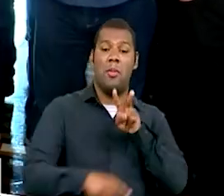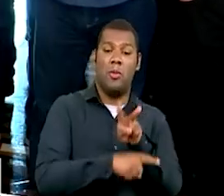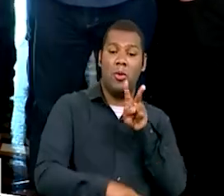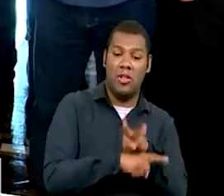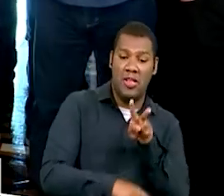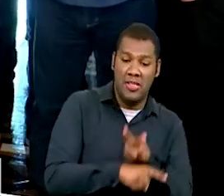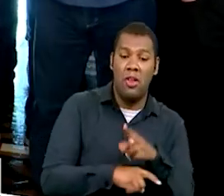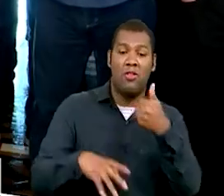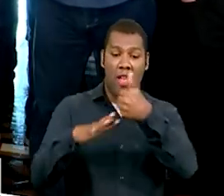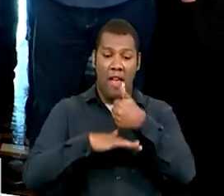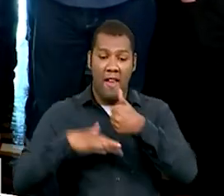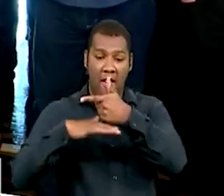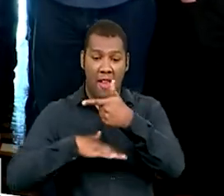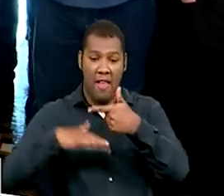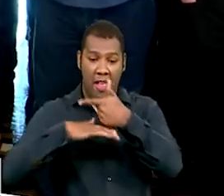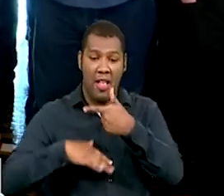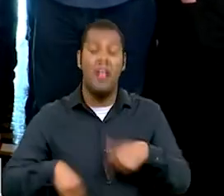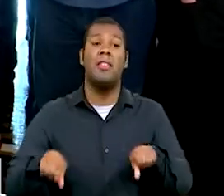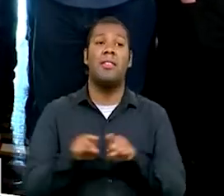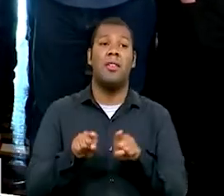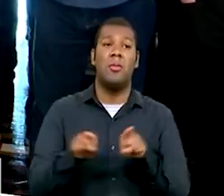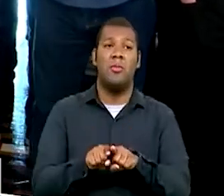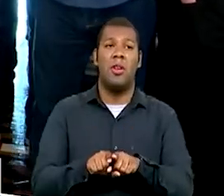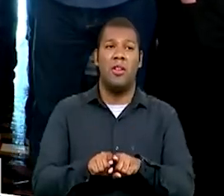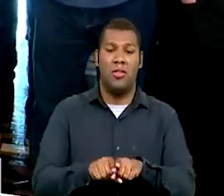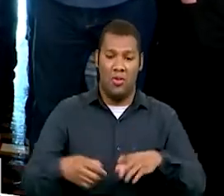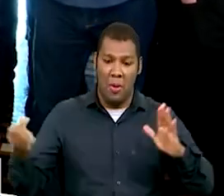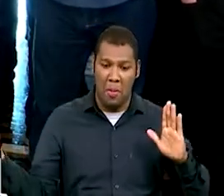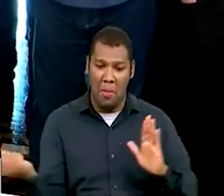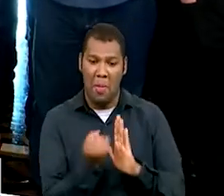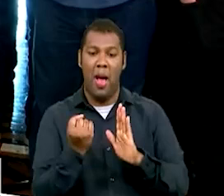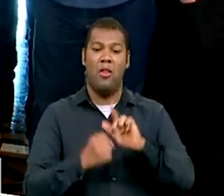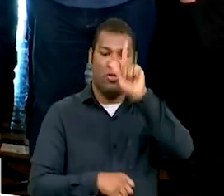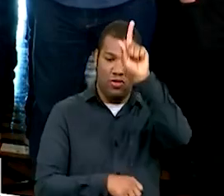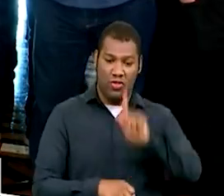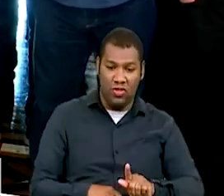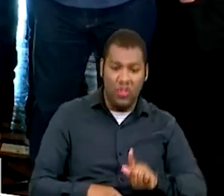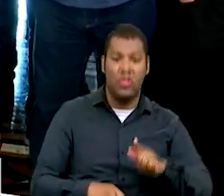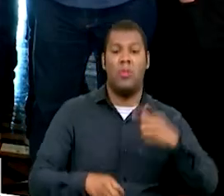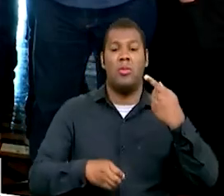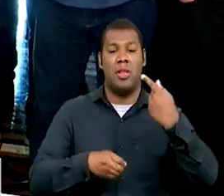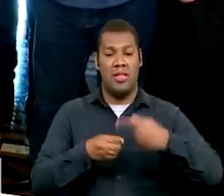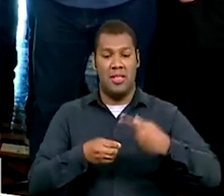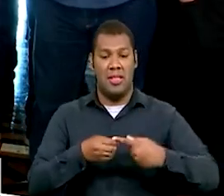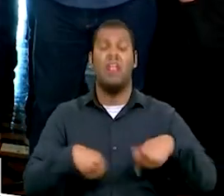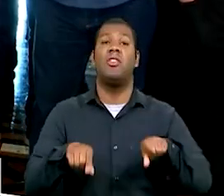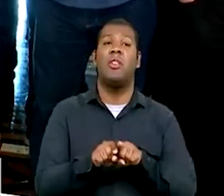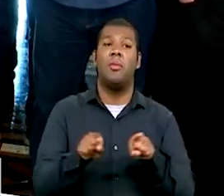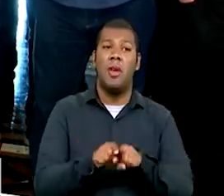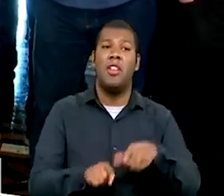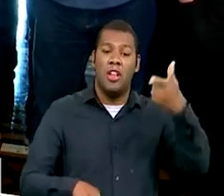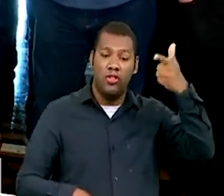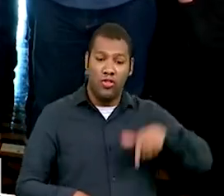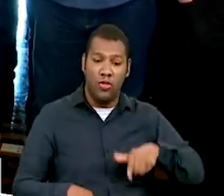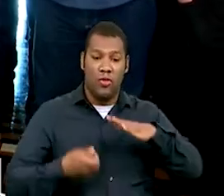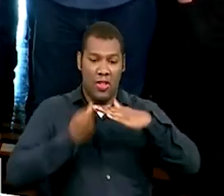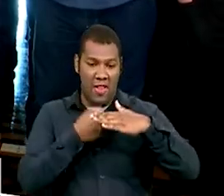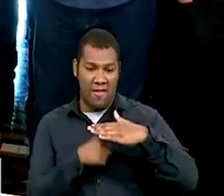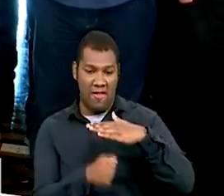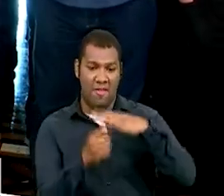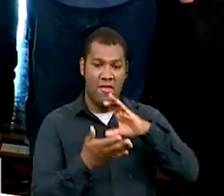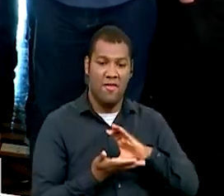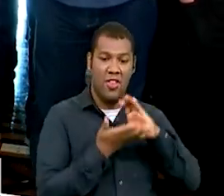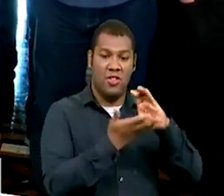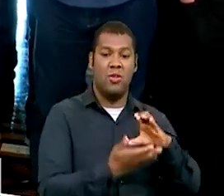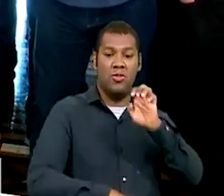de Fernando de Noronha. Vai estabelecer marcos claros para a gestão urbana. Vai permitir a retomada de investimentos do Estado de Pernambuco